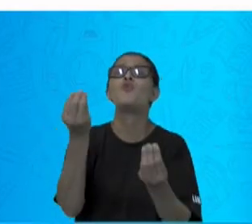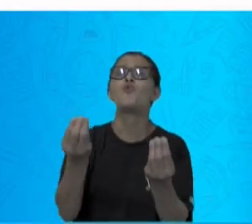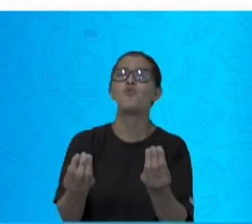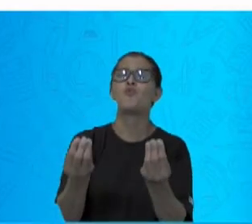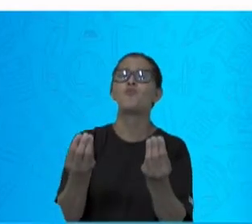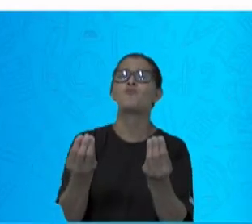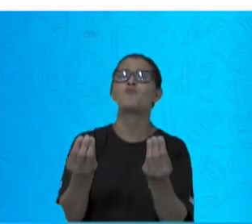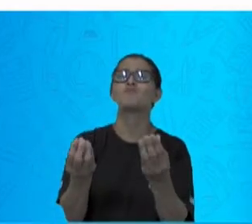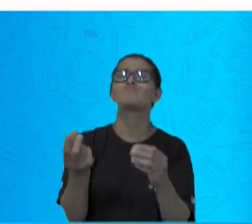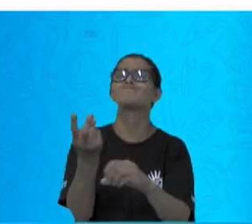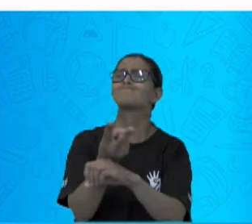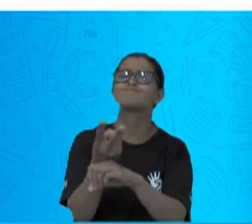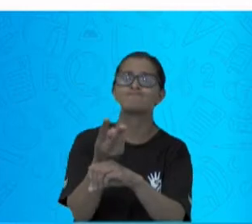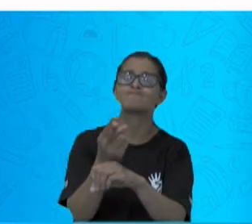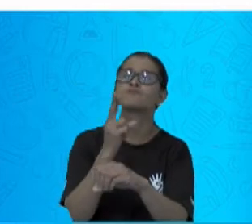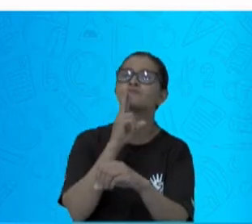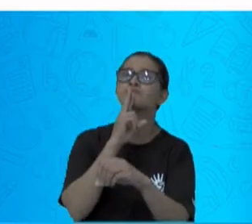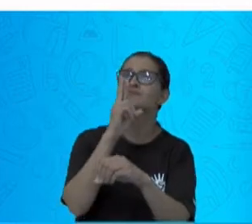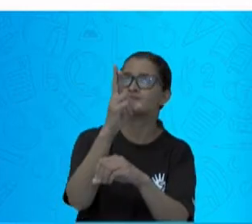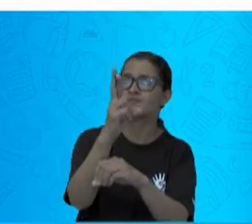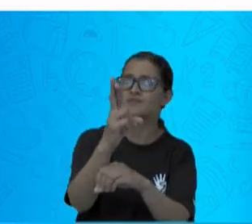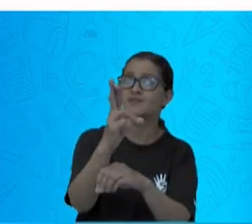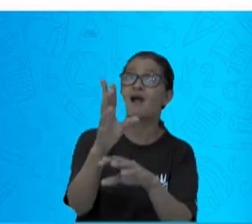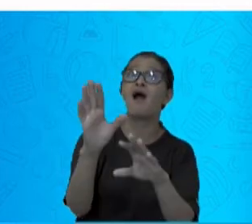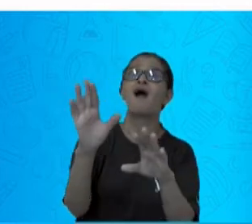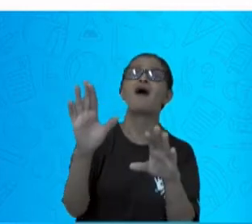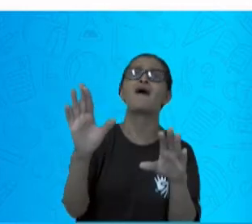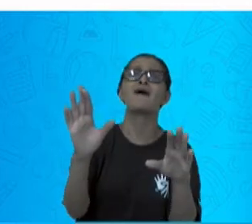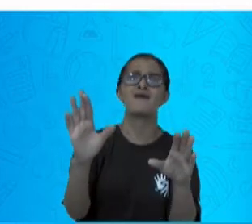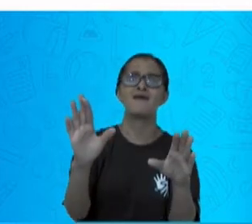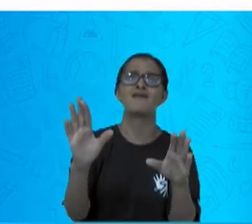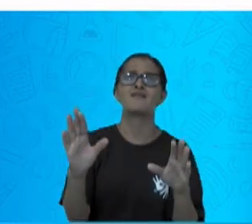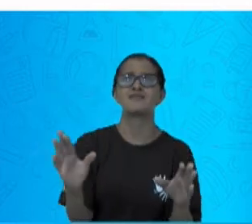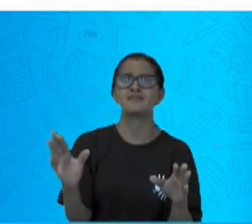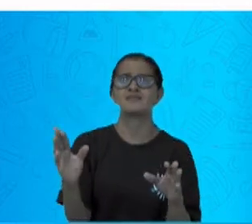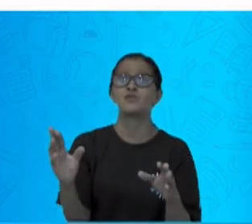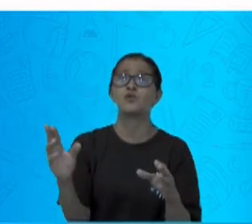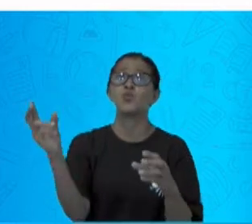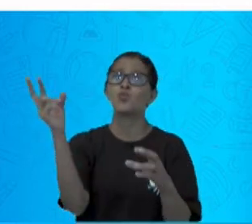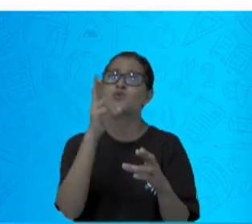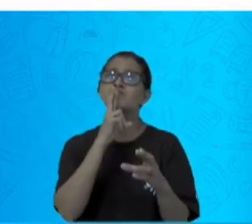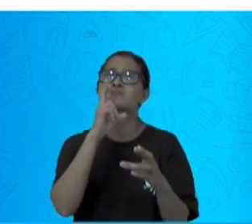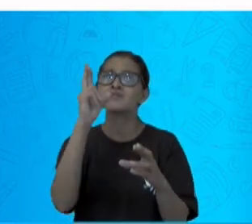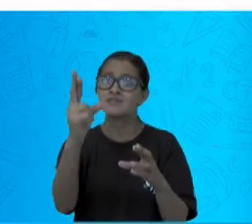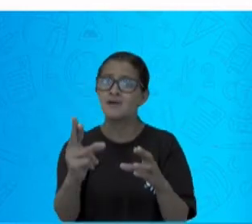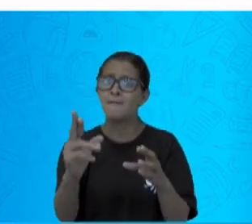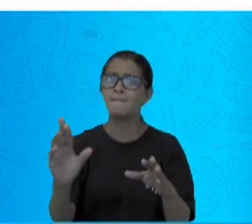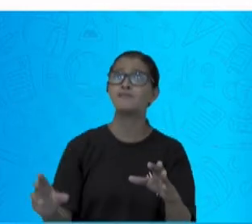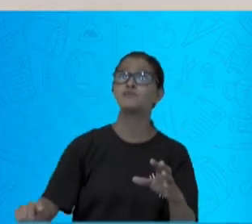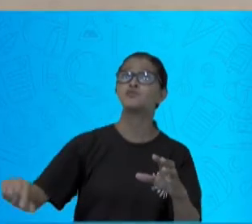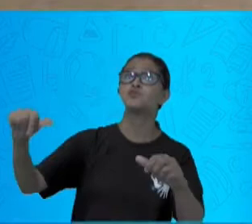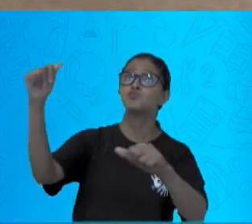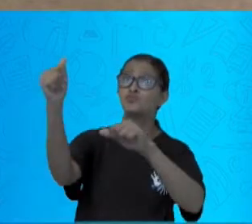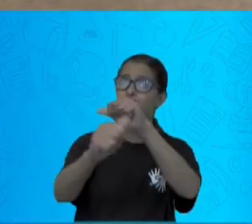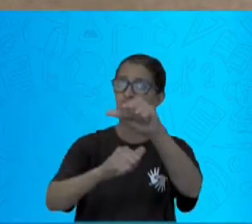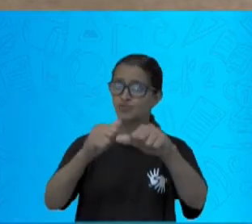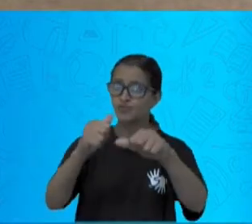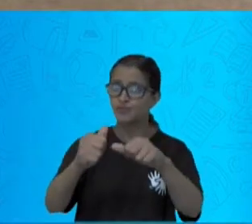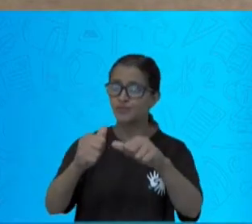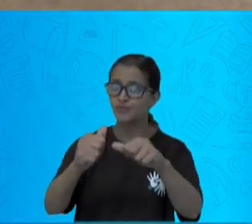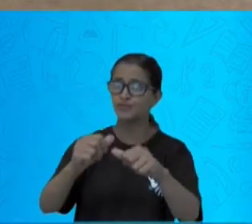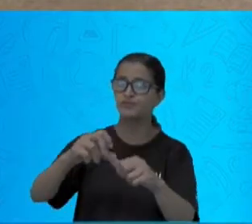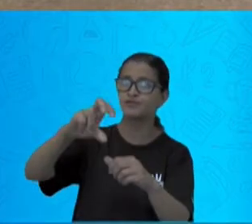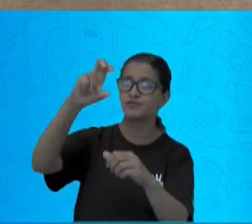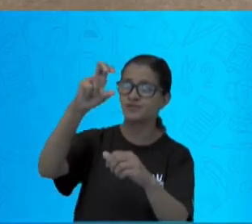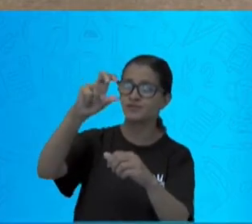apenas substituir o valor de 5 sétimos e multiplicar por 5. Então, eu tenho 5 sétimos vezes